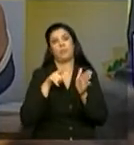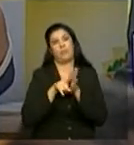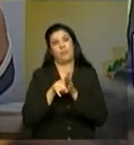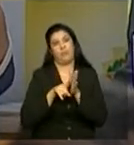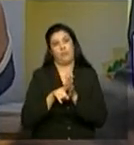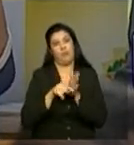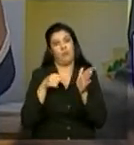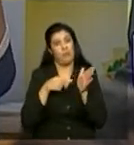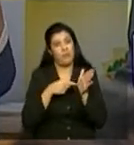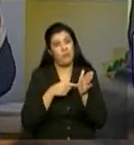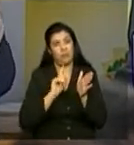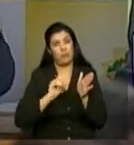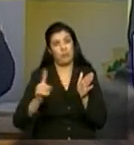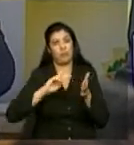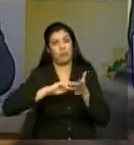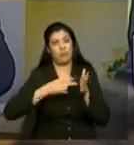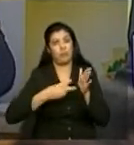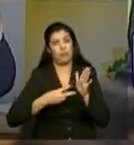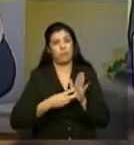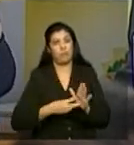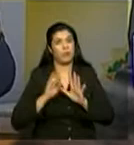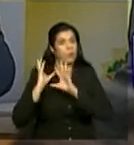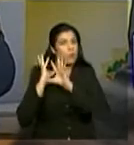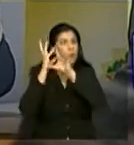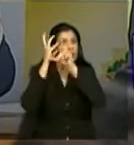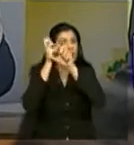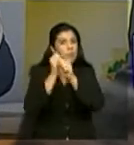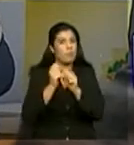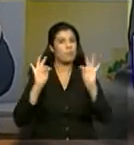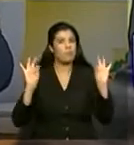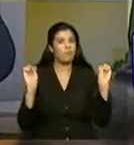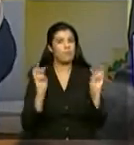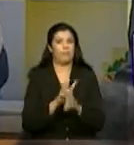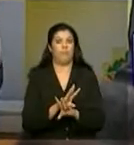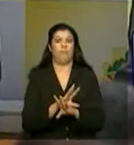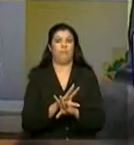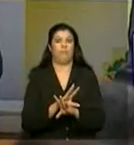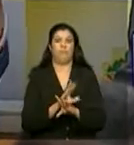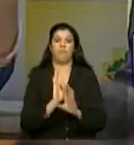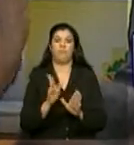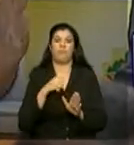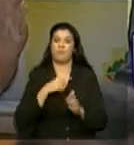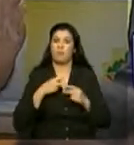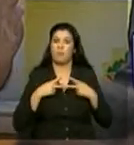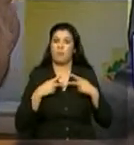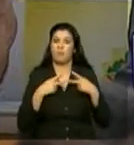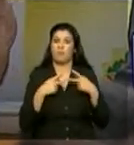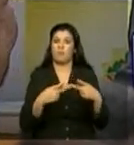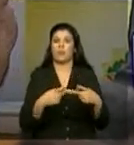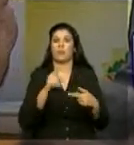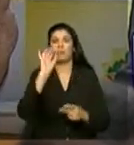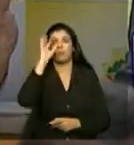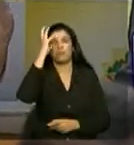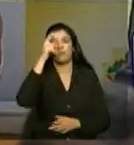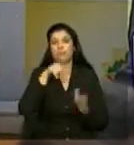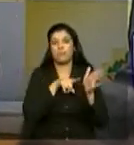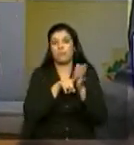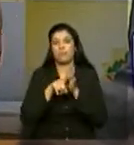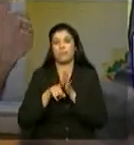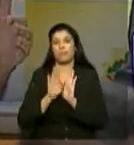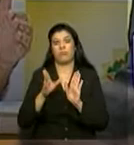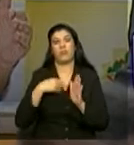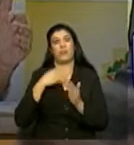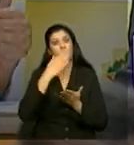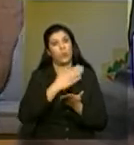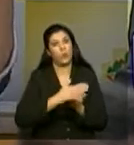ele não é uma uma conclusão em si ele faz parte de um processo investigativo que está em